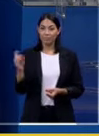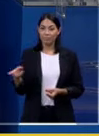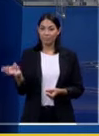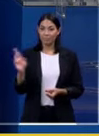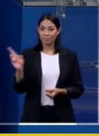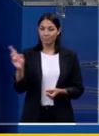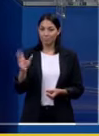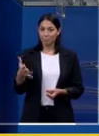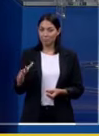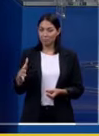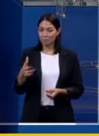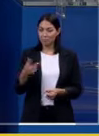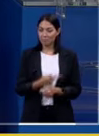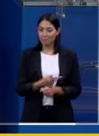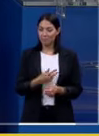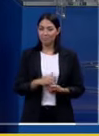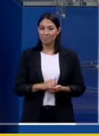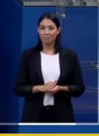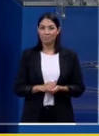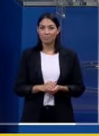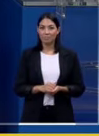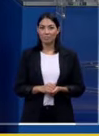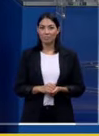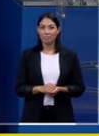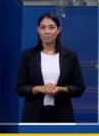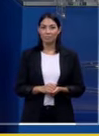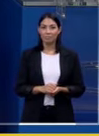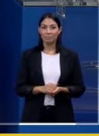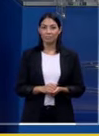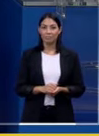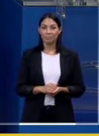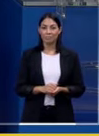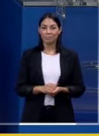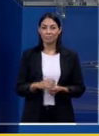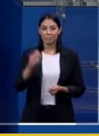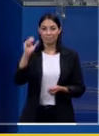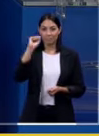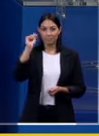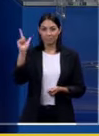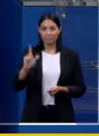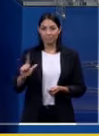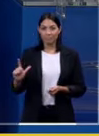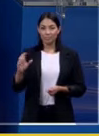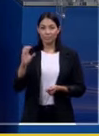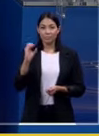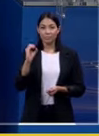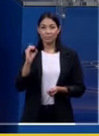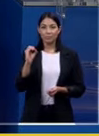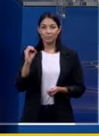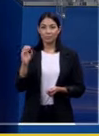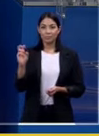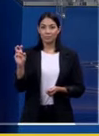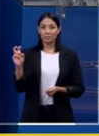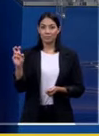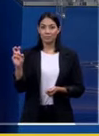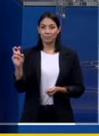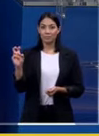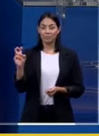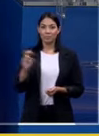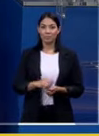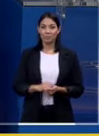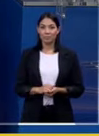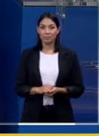reais. Globo girando, sorteando a penúltima bola. Caiu a bola azul número 05. Bola azul